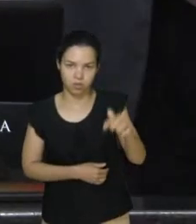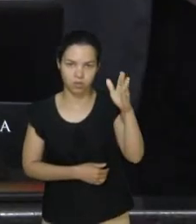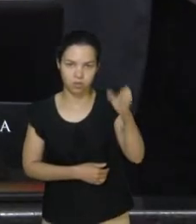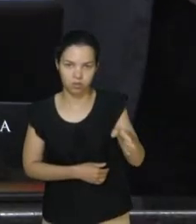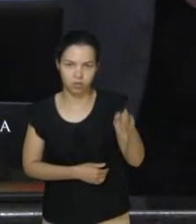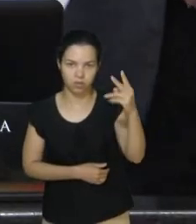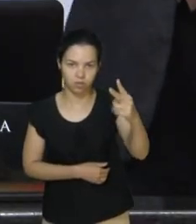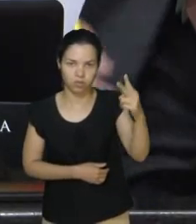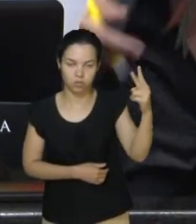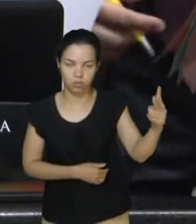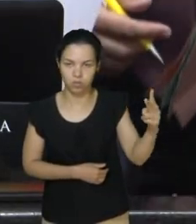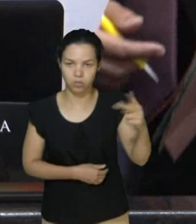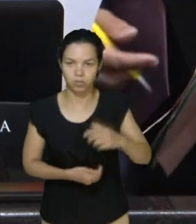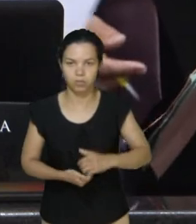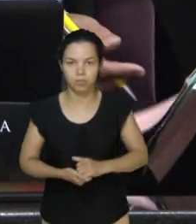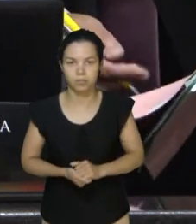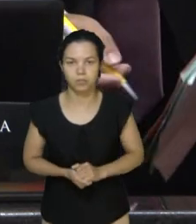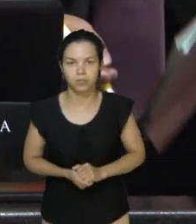067-2022.